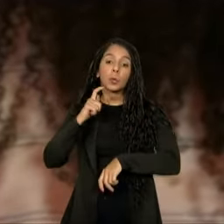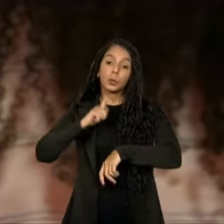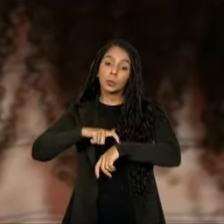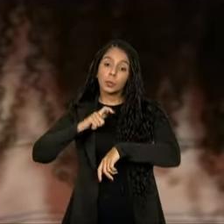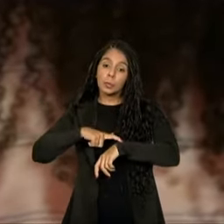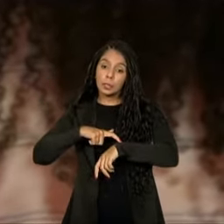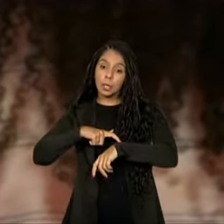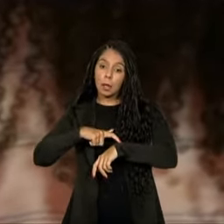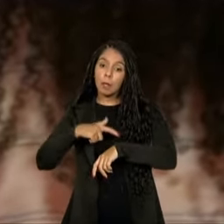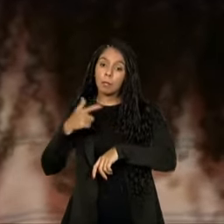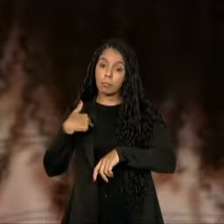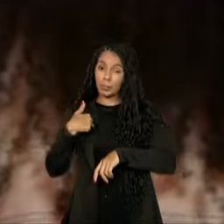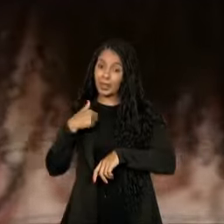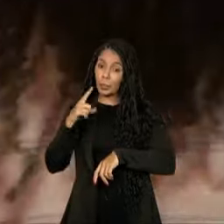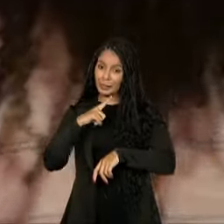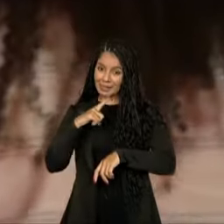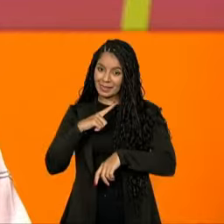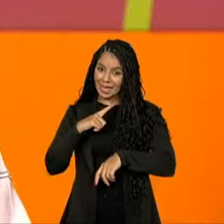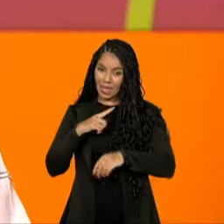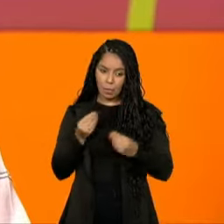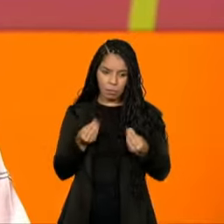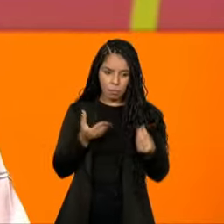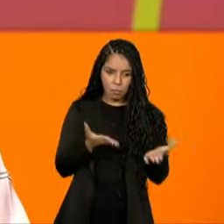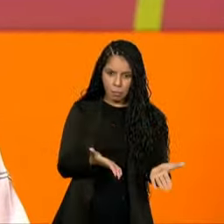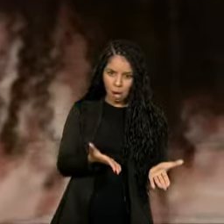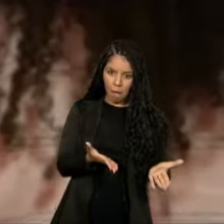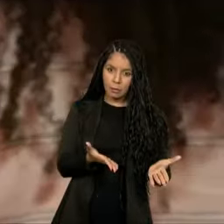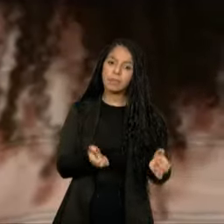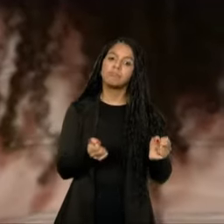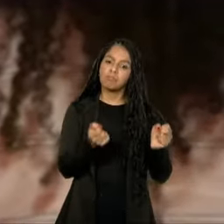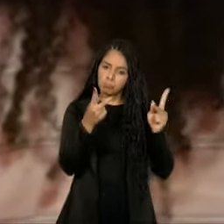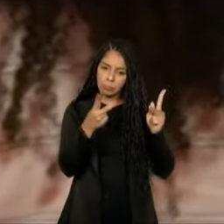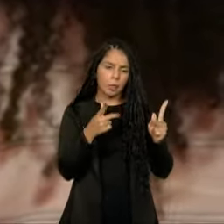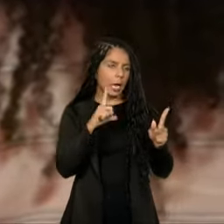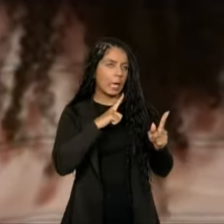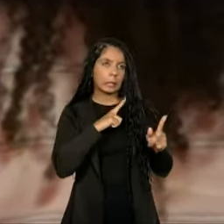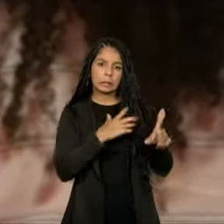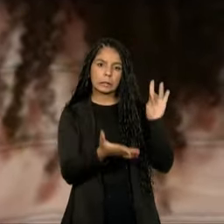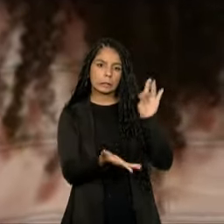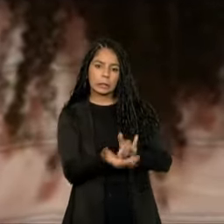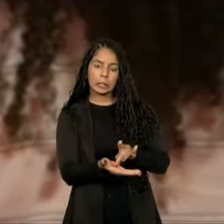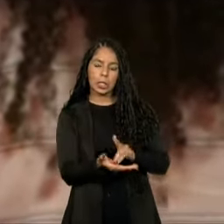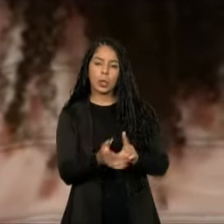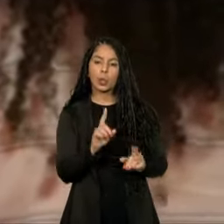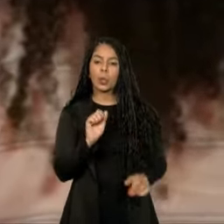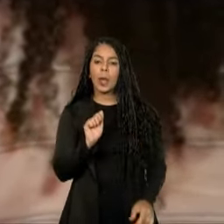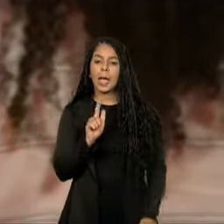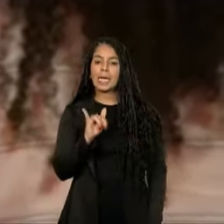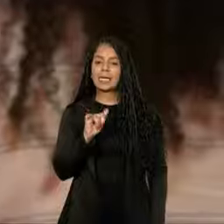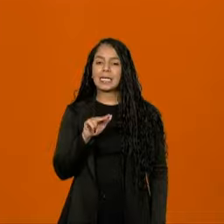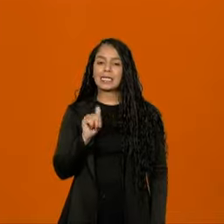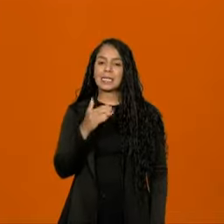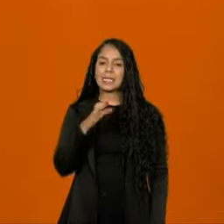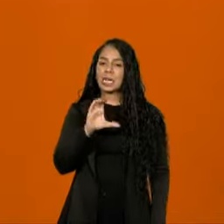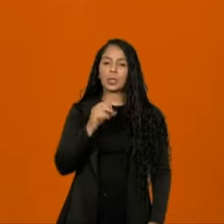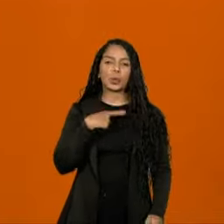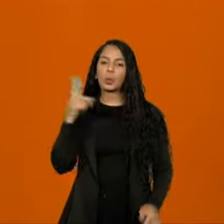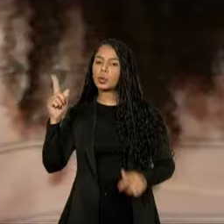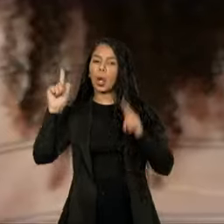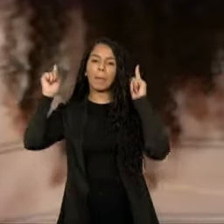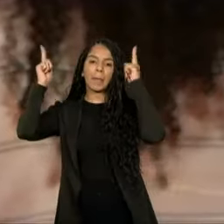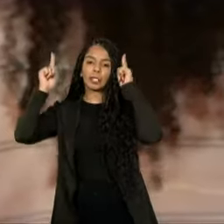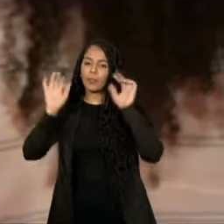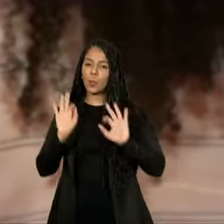dar para eles é o tempo que eu tenho, de fato. Não estou fazendo nenhum tipo de alienação, eu não estou fazendo, não estou na gandaia, não estou